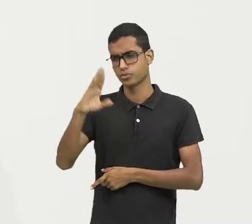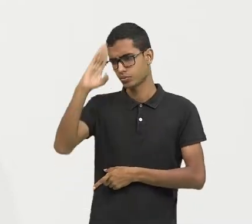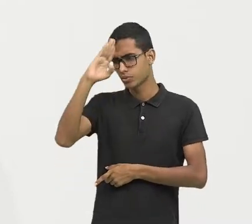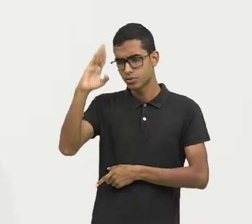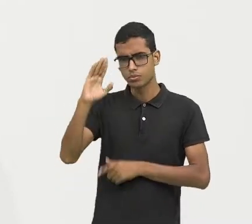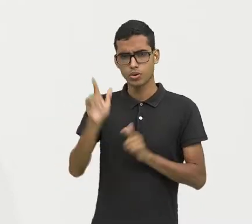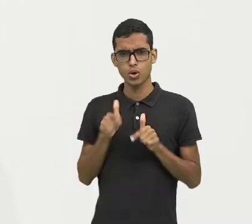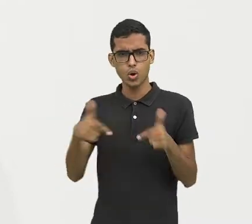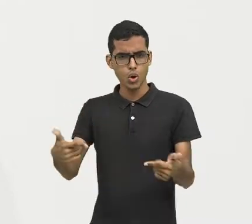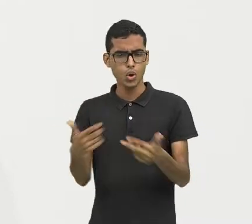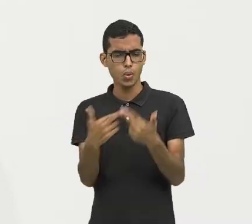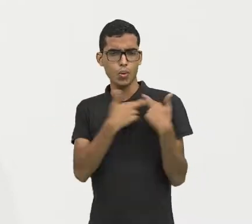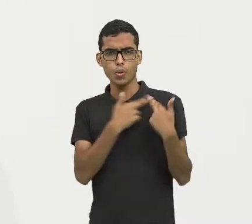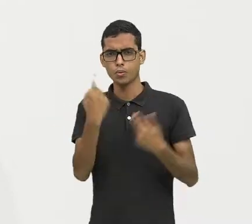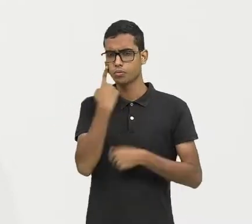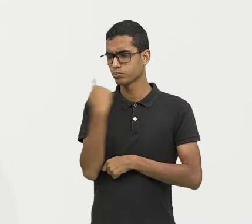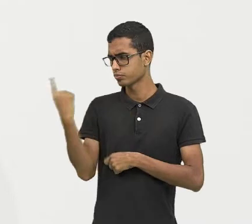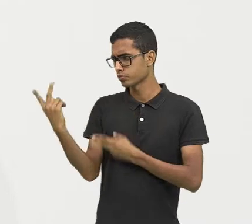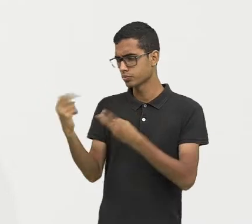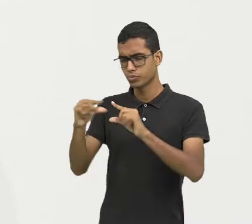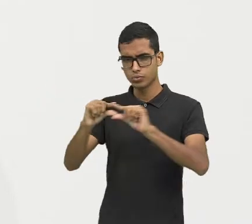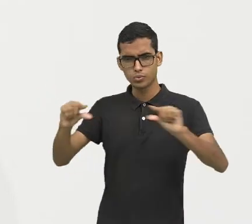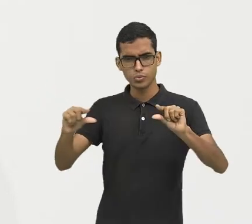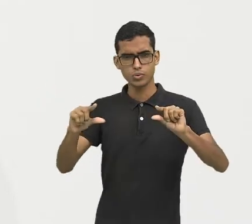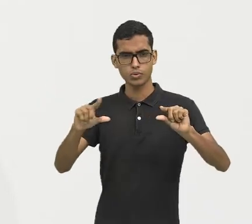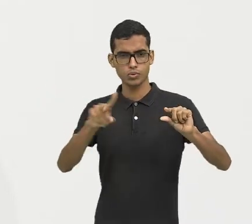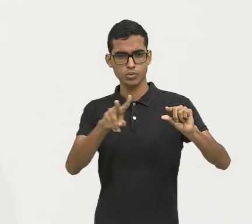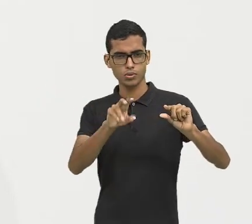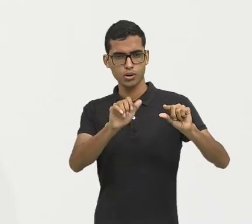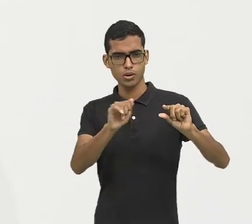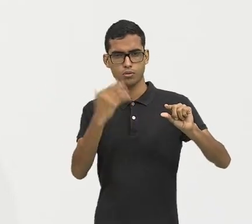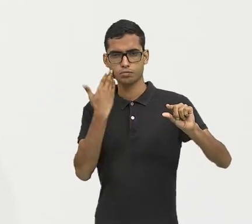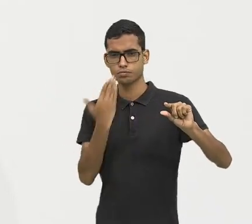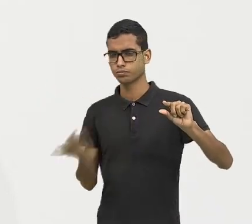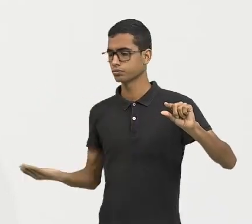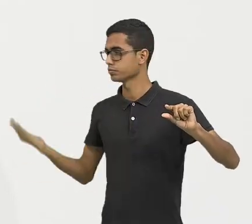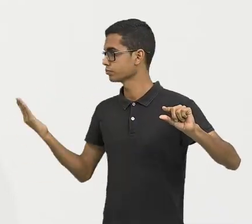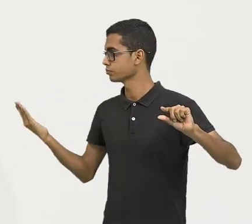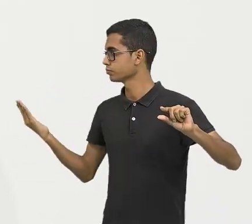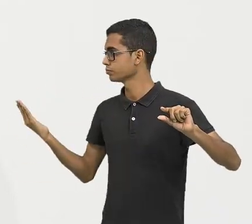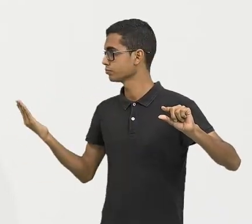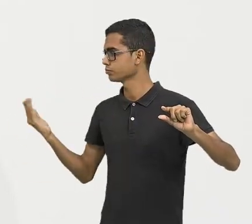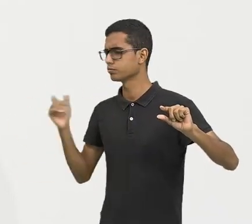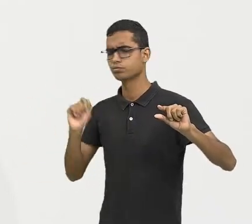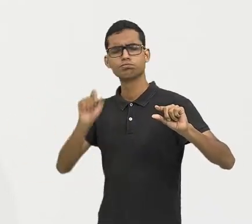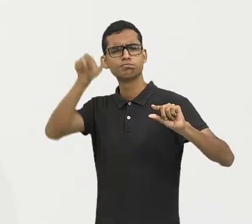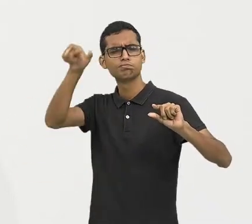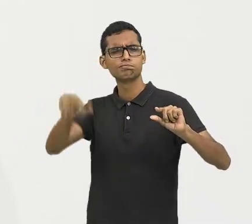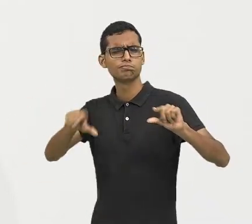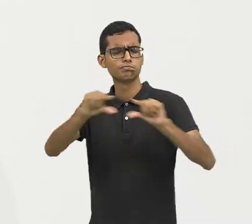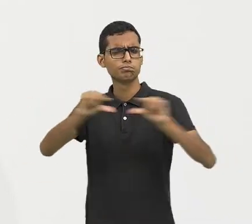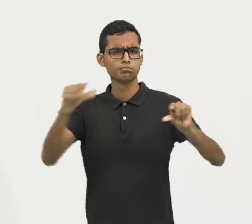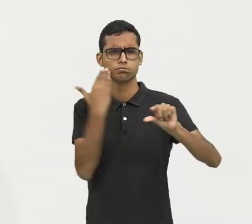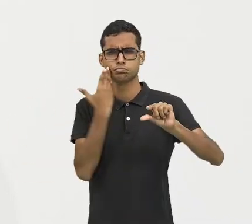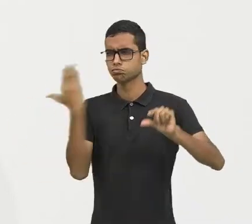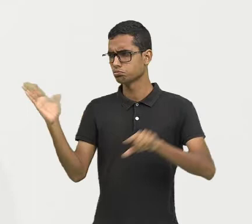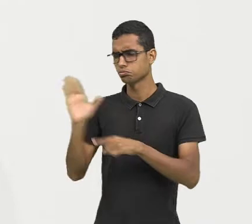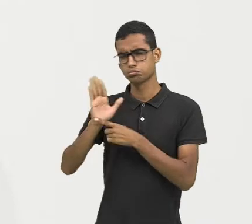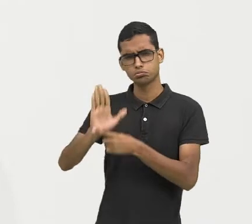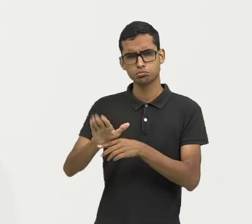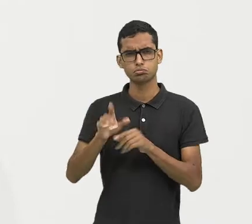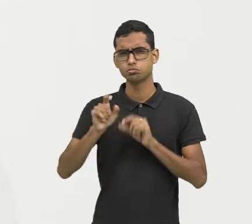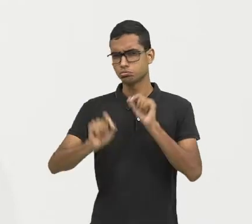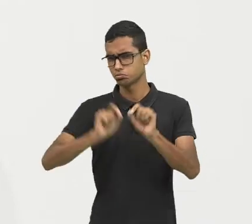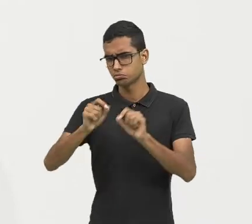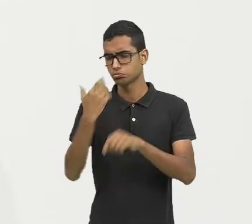que este verso aqui, neste enunciado, quem é o sujeito do enunciado, quem é o sujeito da